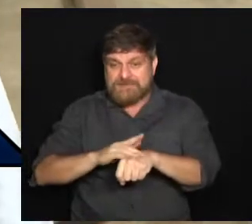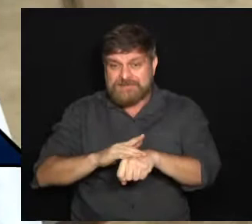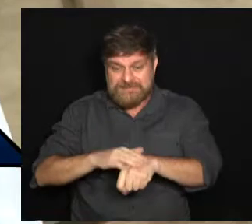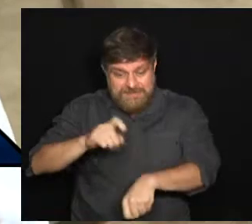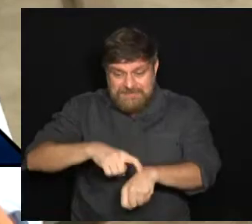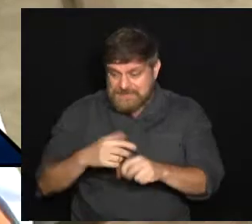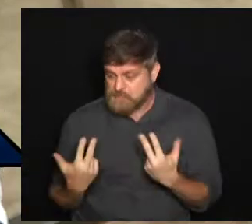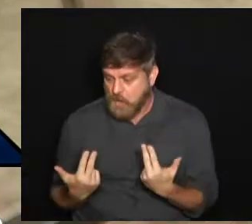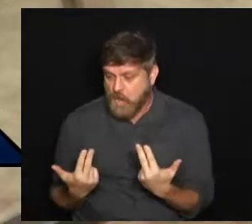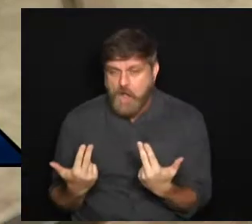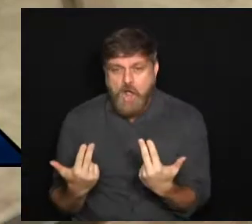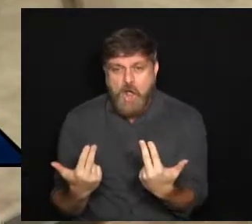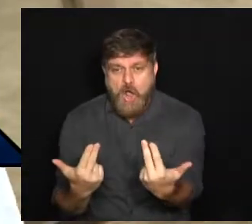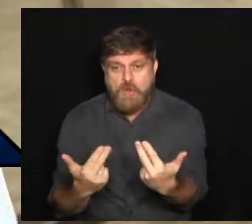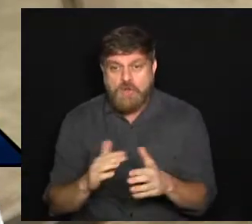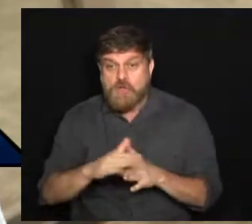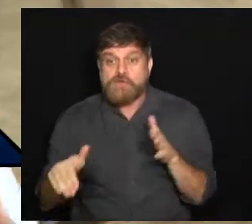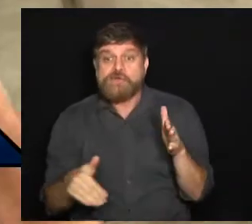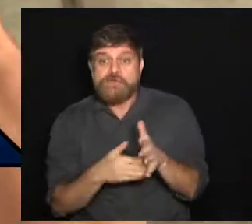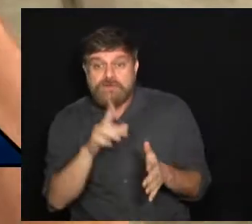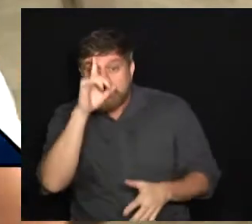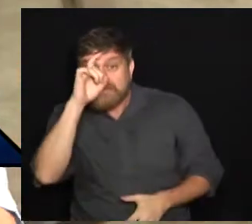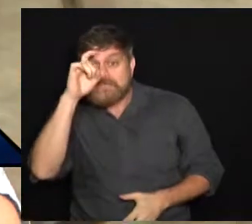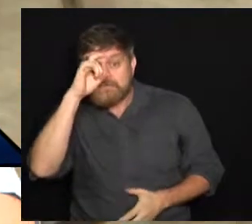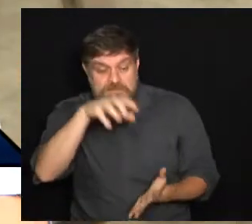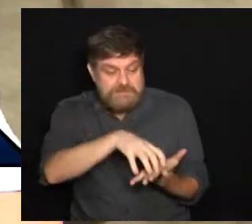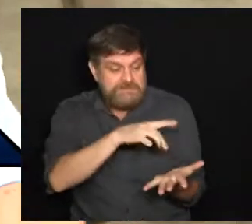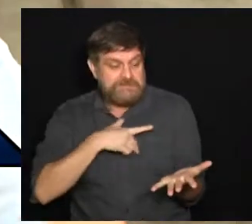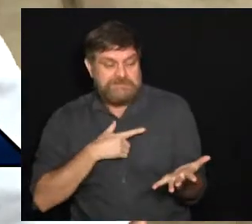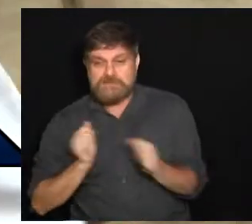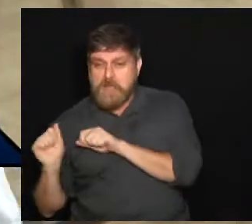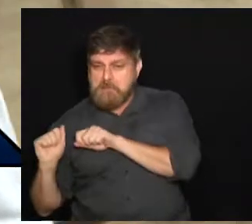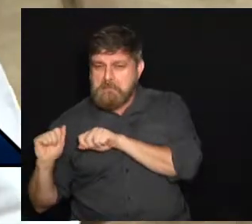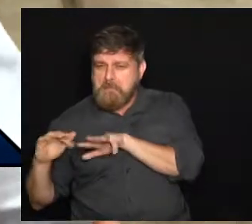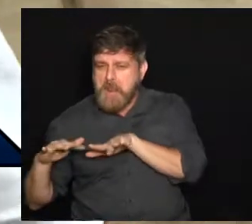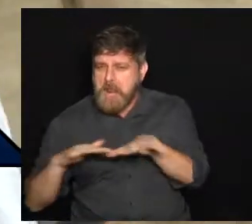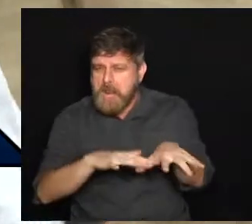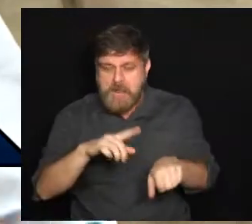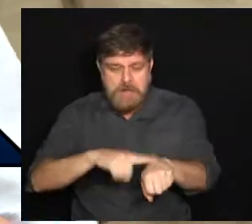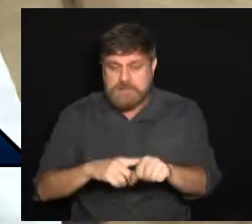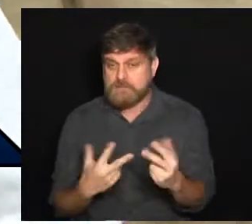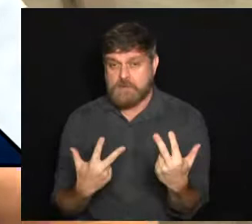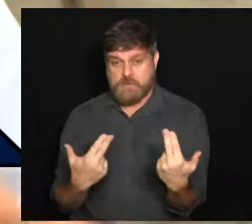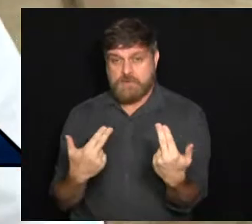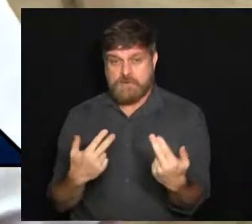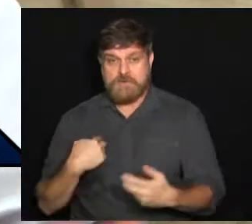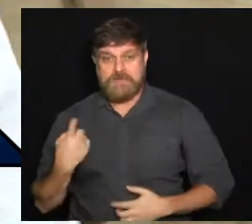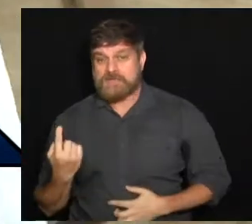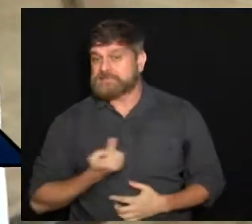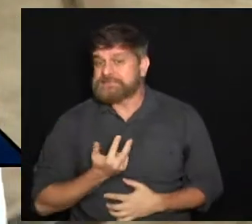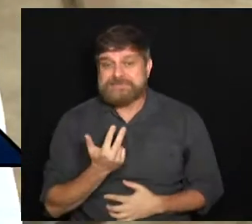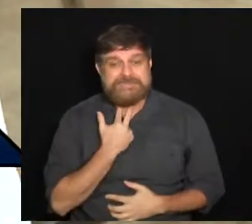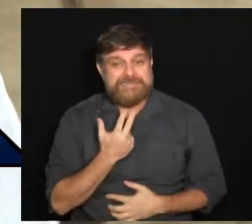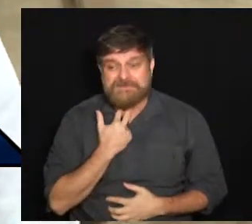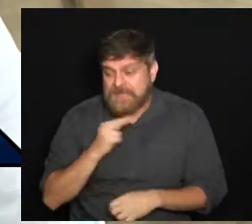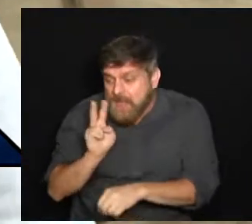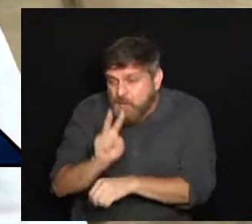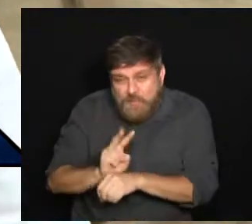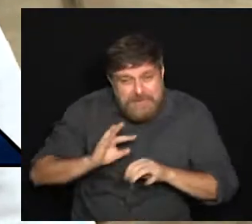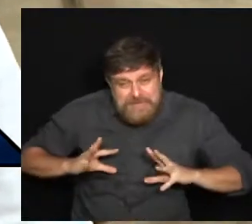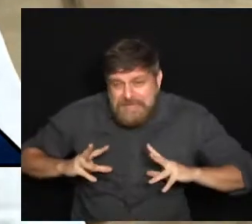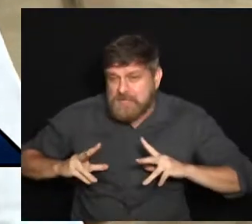mesma época e todo mundo vai procurar o serviço de saúde mais ou menos na mesma época, fazendo com que a gente não dê conta